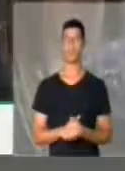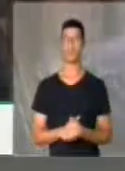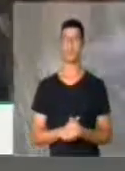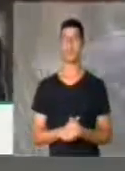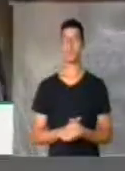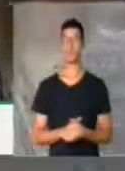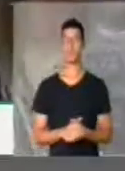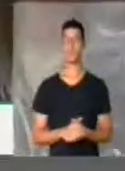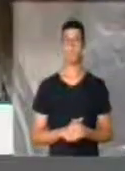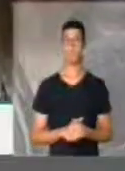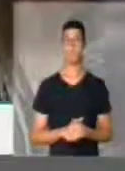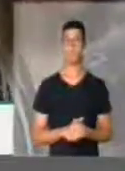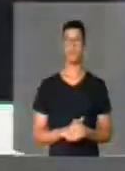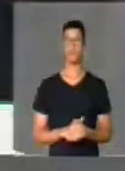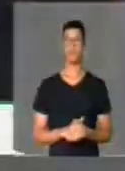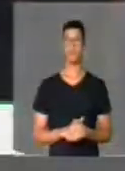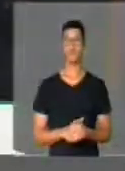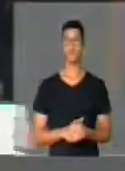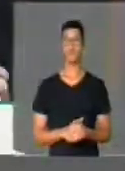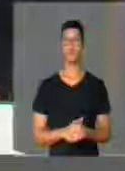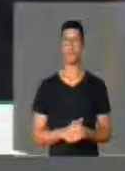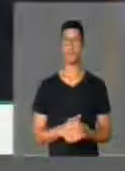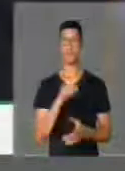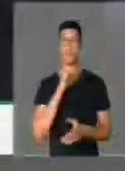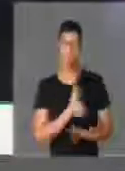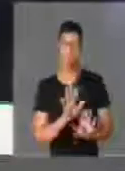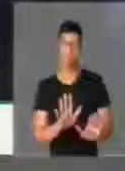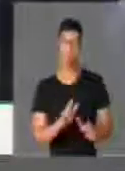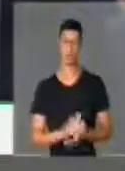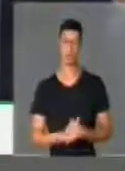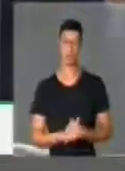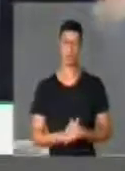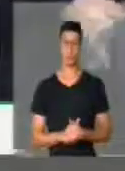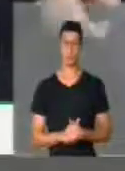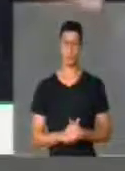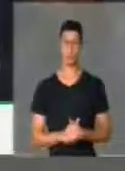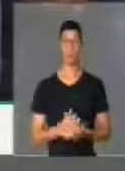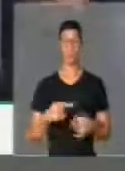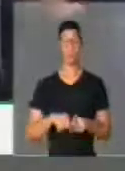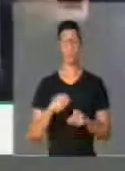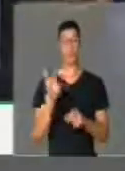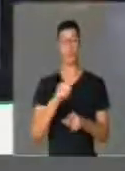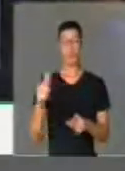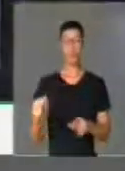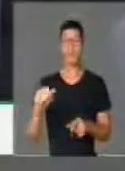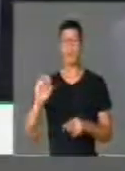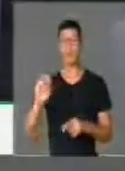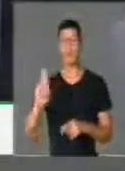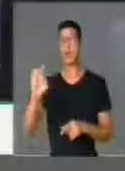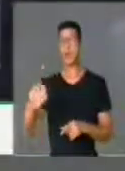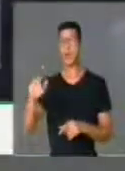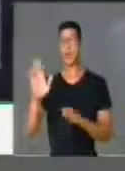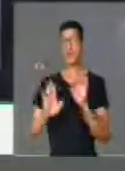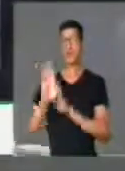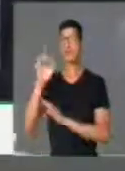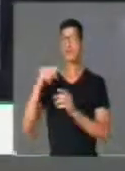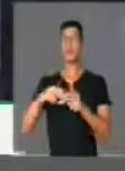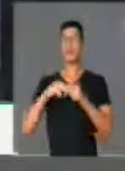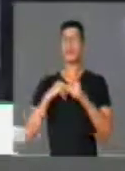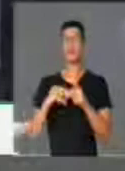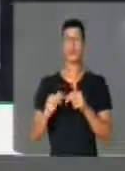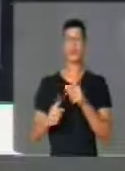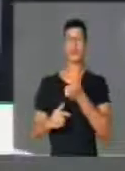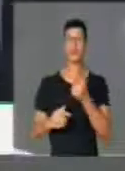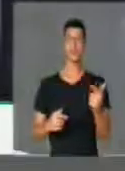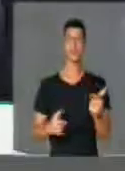A palavra está com a mesa, por favor. Estou respondendo a questão de ordem de Vossa Excelência. Então, não há questão de ordem nesse sentido, portanto,